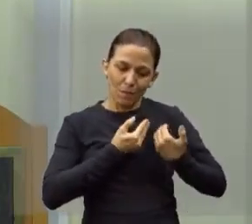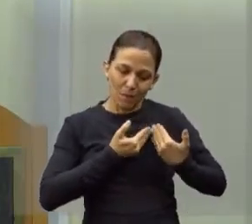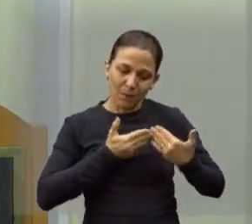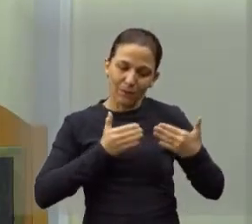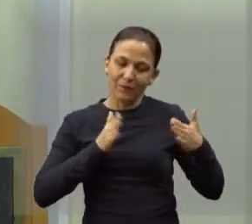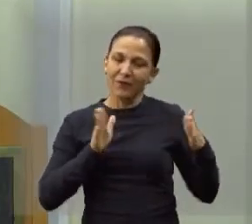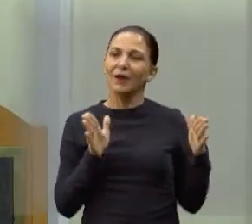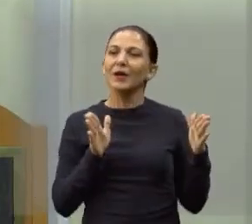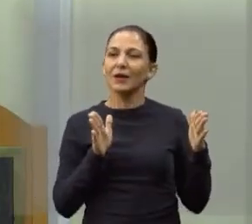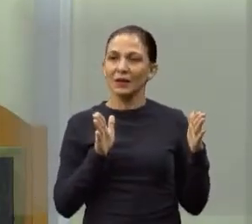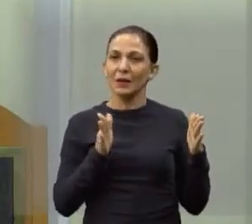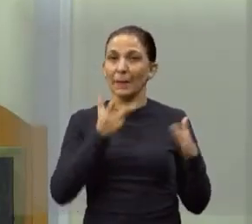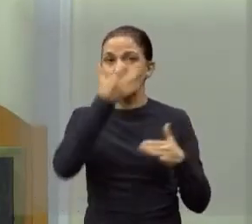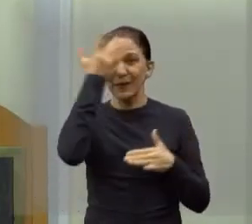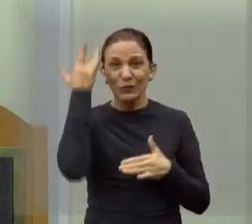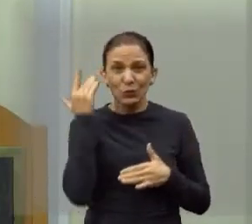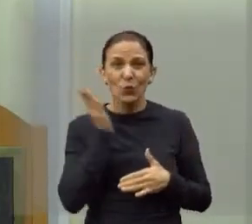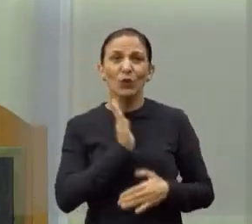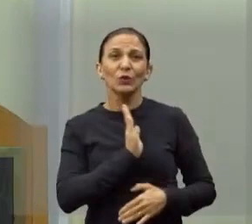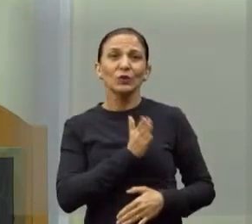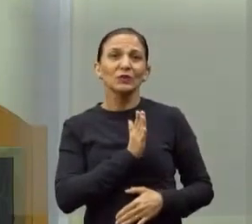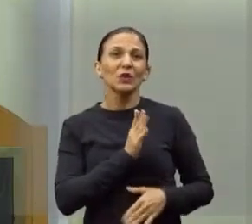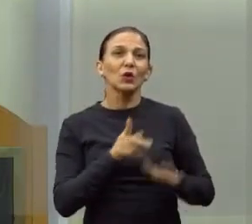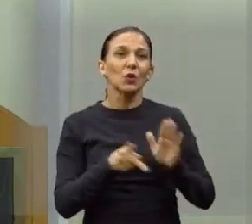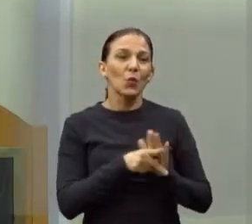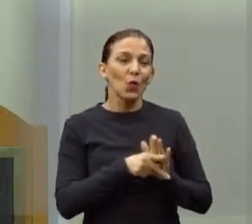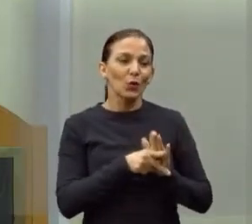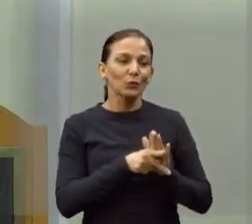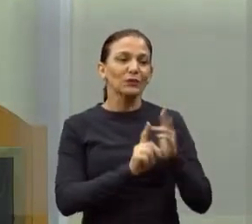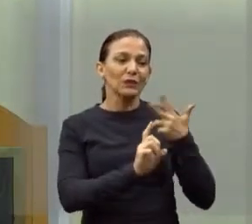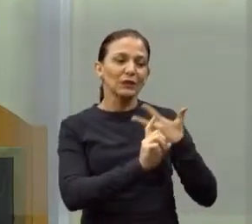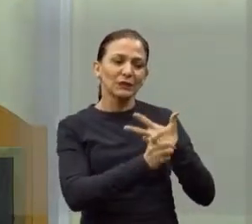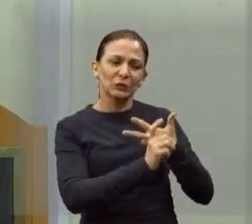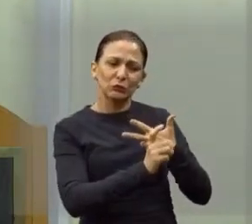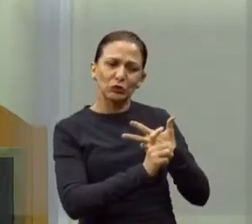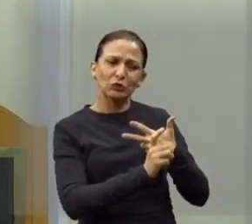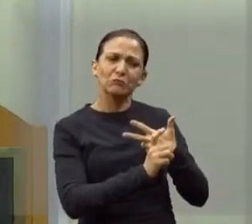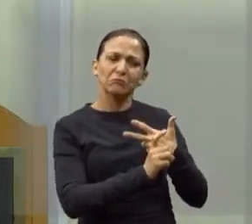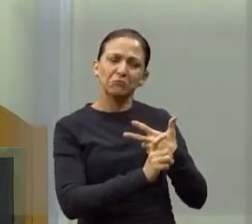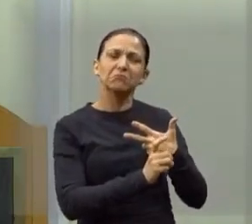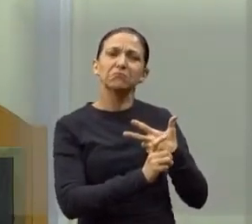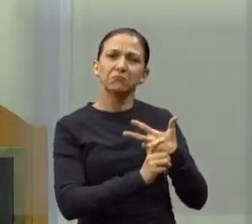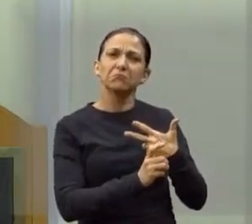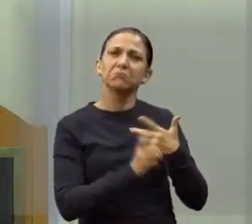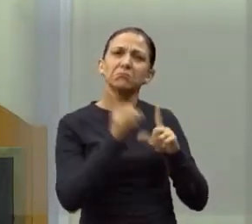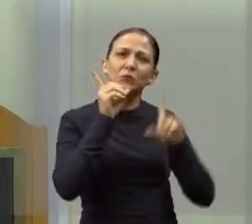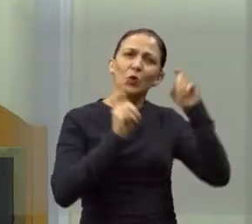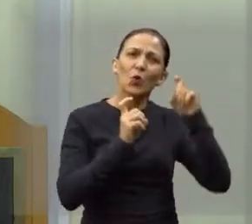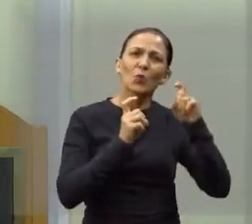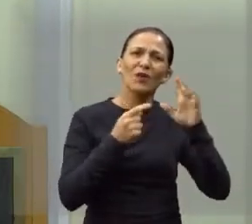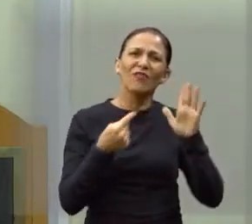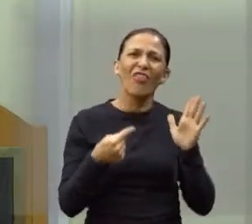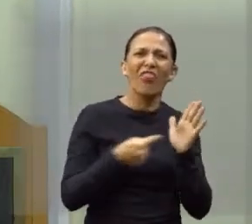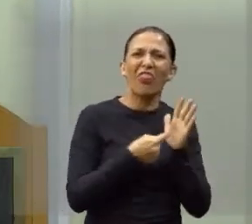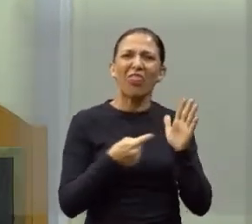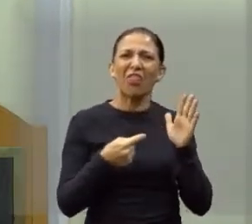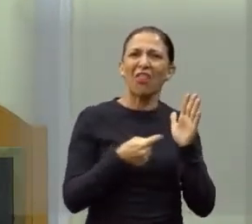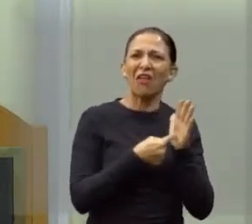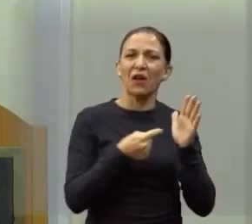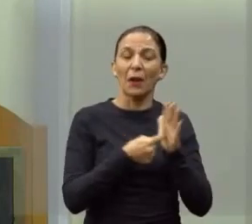que se preocupa, pessoas que têm coração que se preocupa com o executivo, que ao invés de só enfiar o dedo na ferida, são pessoas que